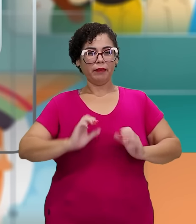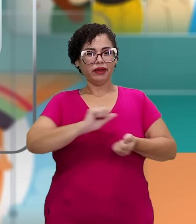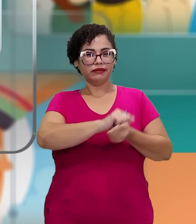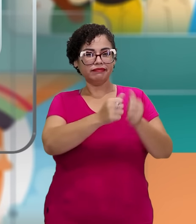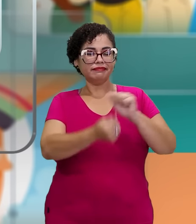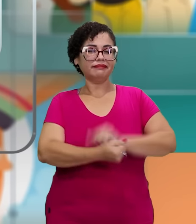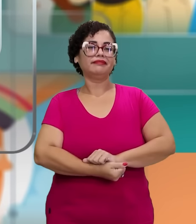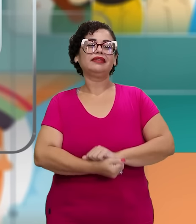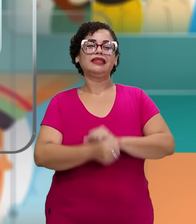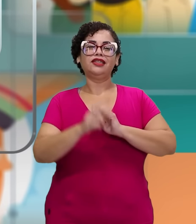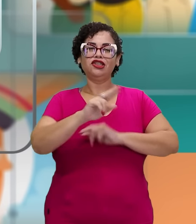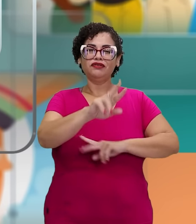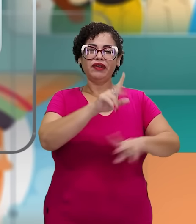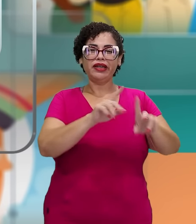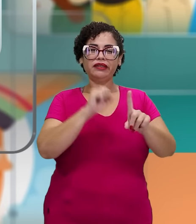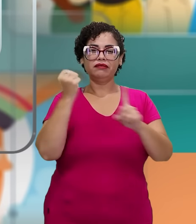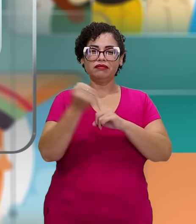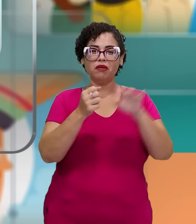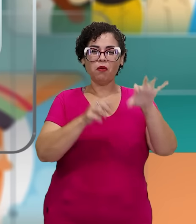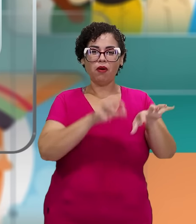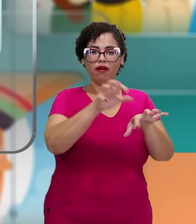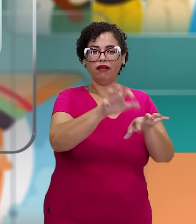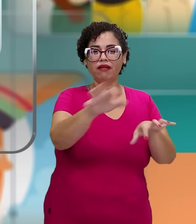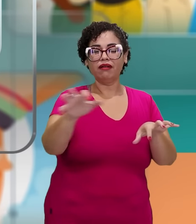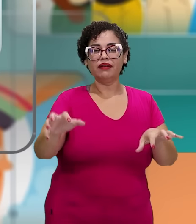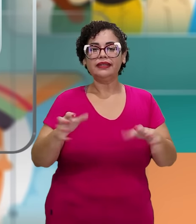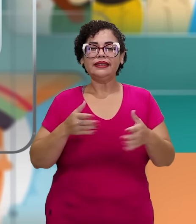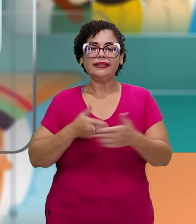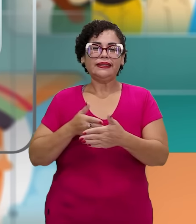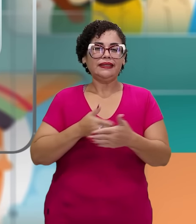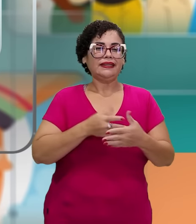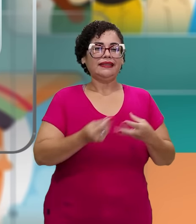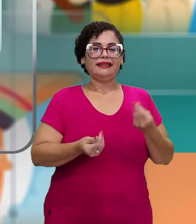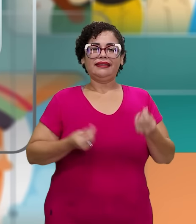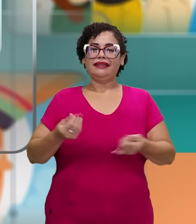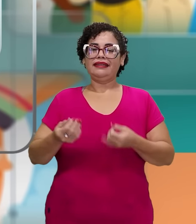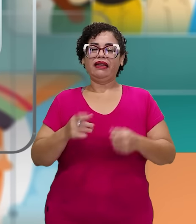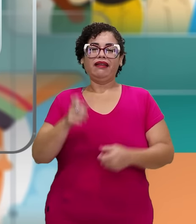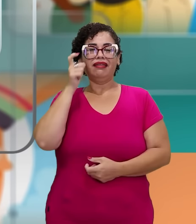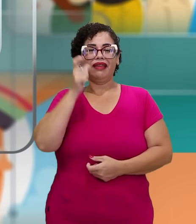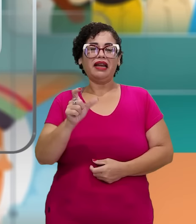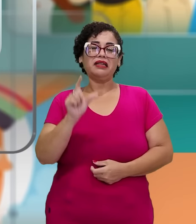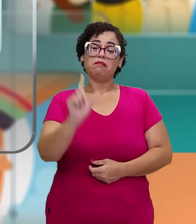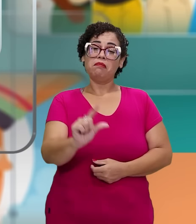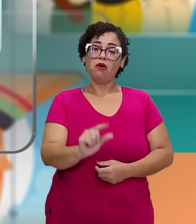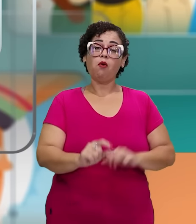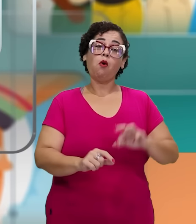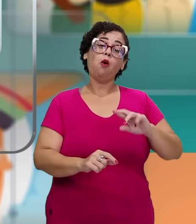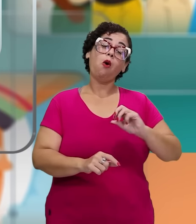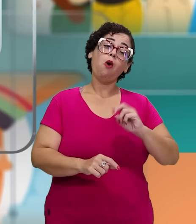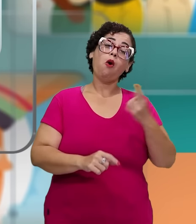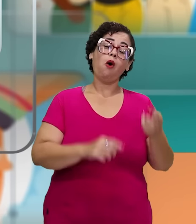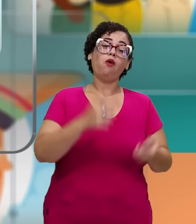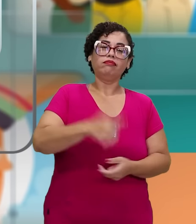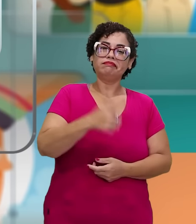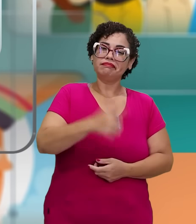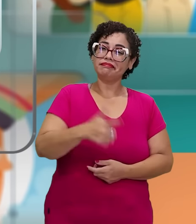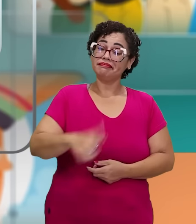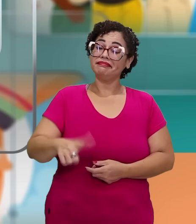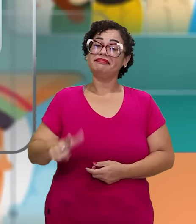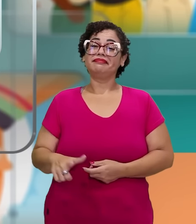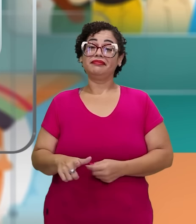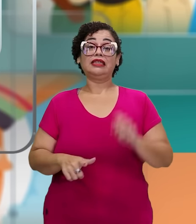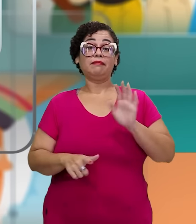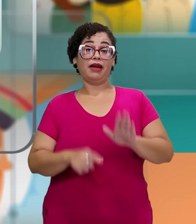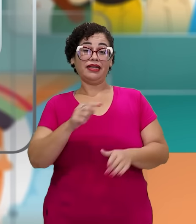diferentes contextos sociais e podem mostrar interesse restrito ou repetitivo no entanto esses